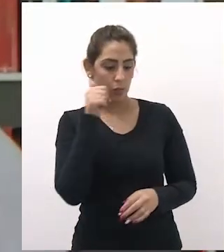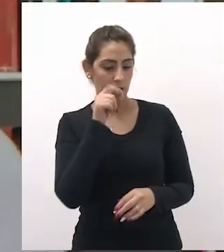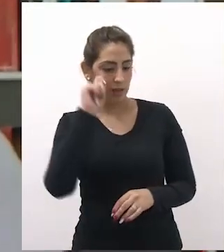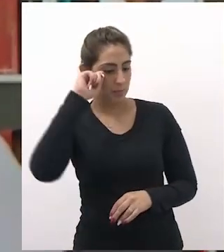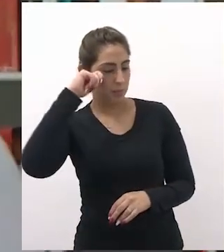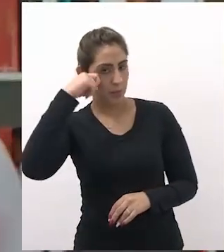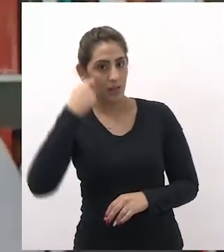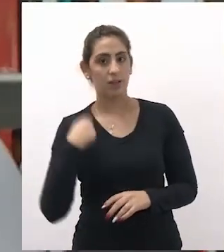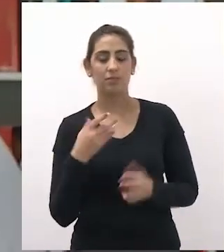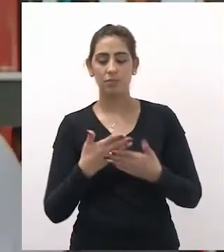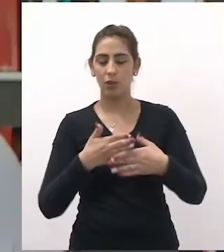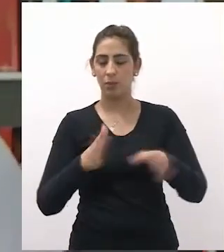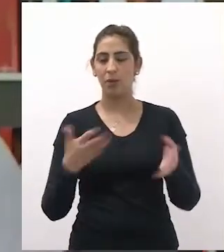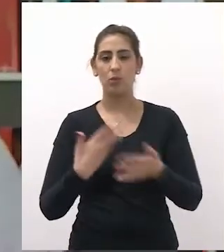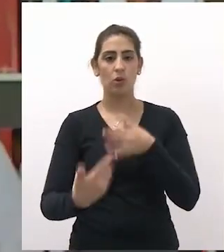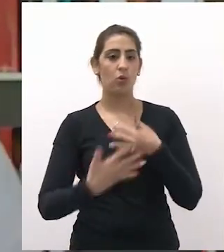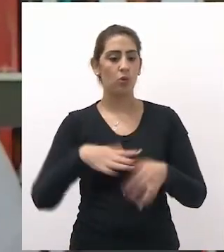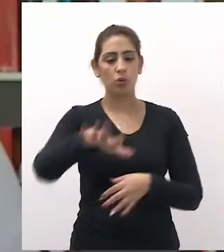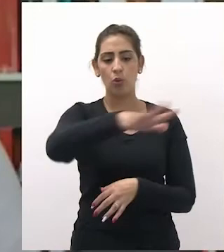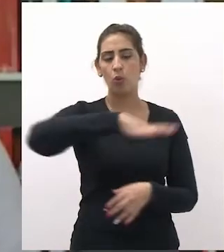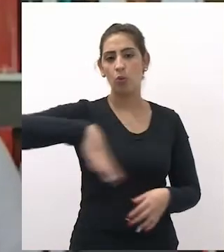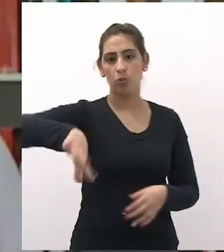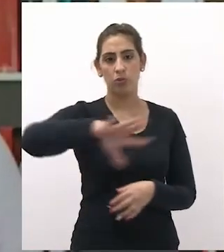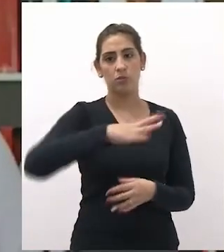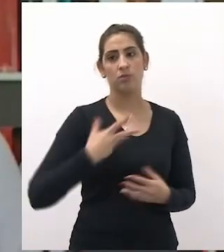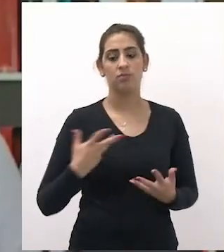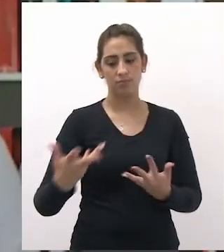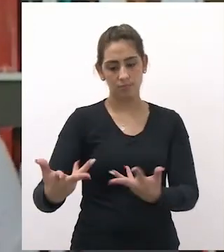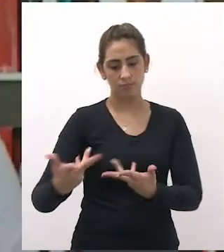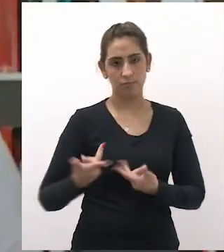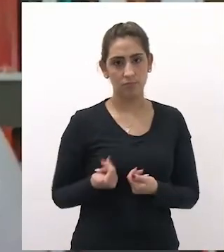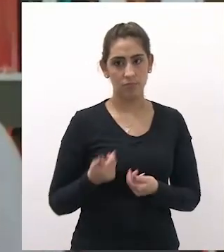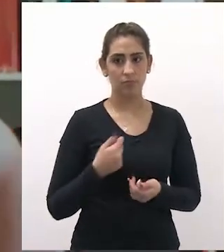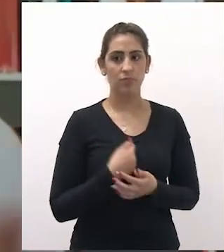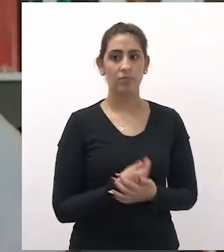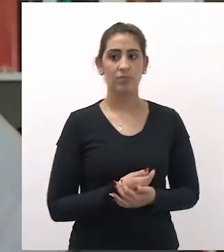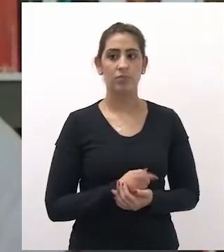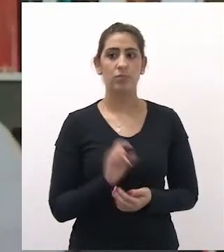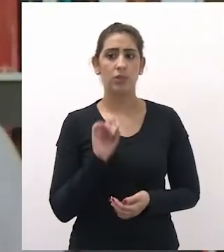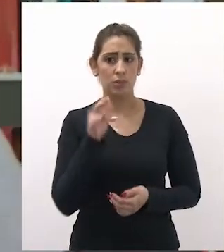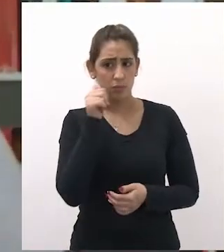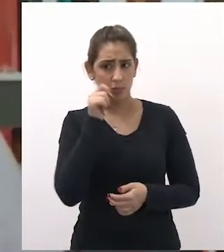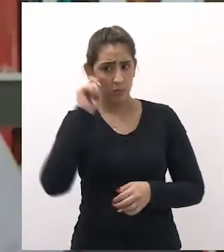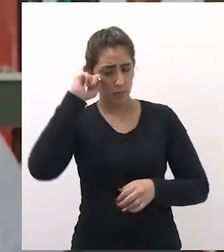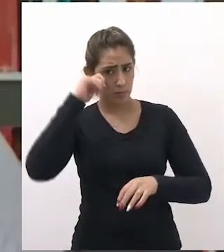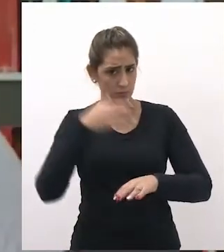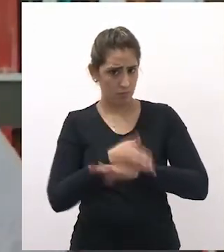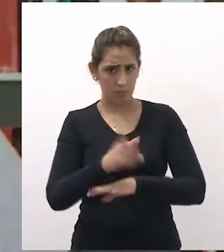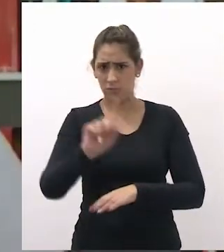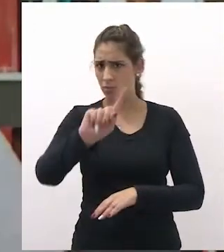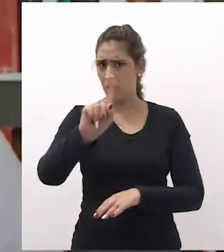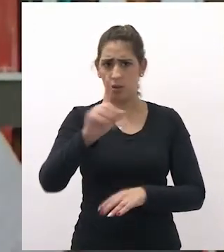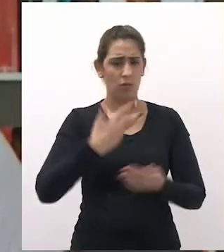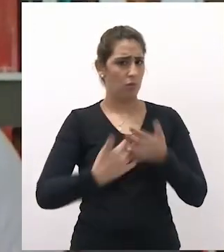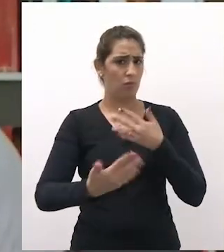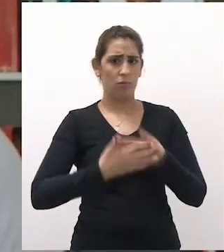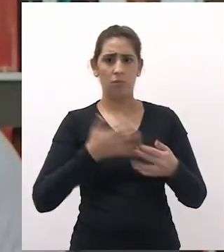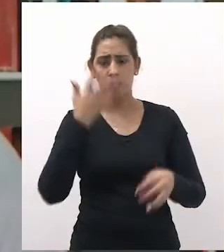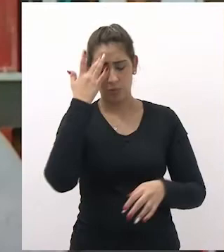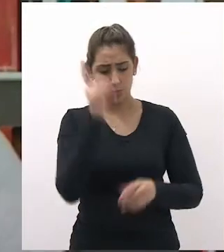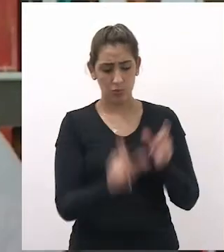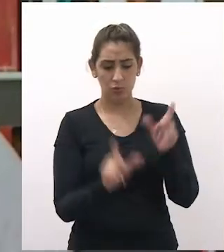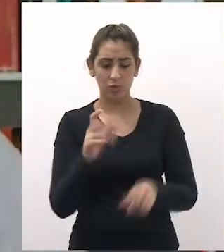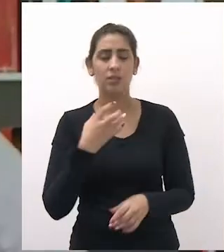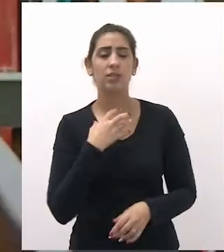está de portas abertas para todos vocês. Recentemente alguém perguntou a gente se só poderia participar mulheres. De forma nenhuma, todas as pessoas que sentirem a